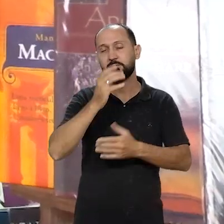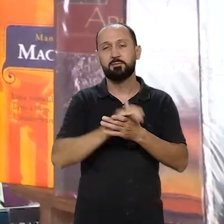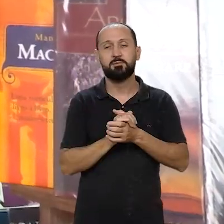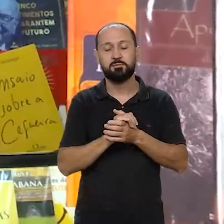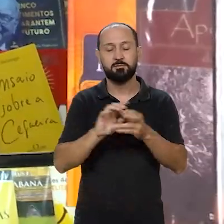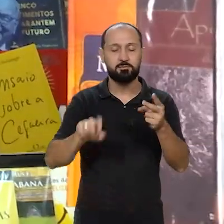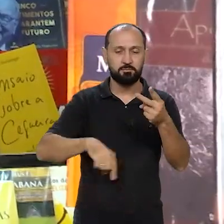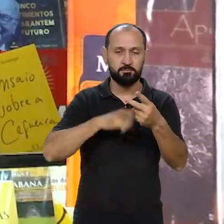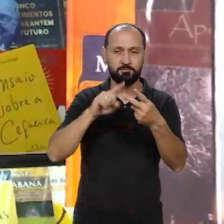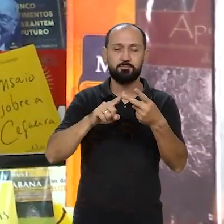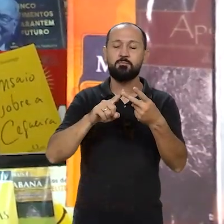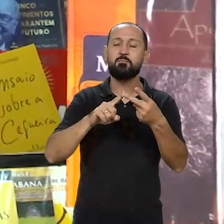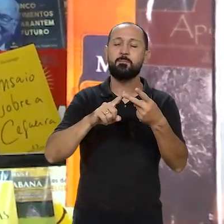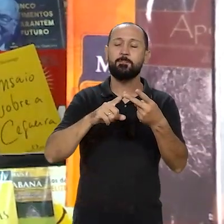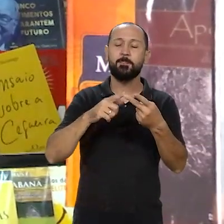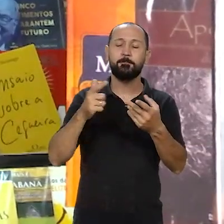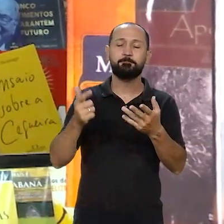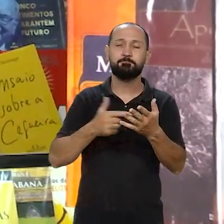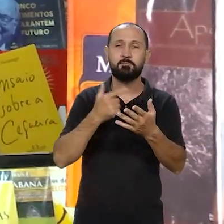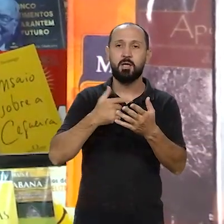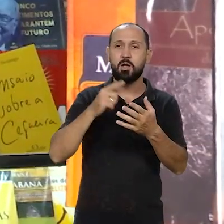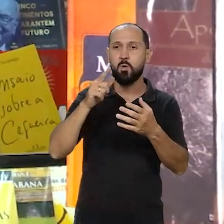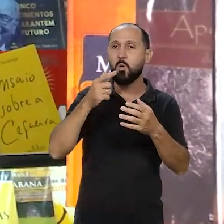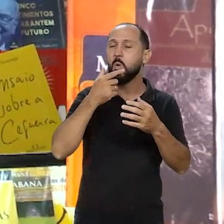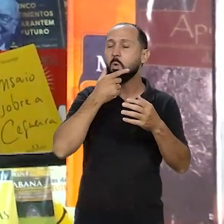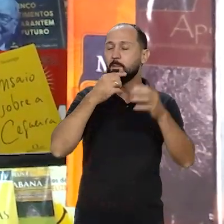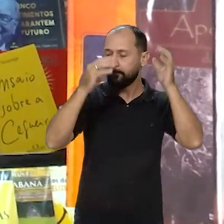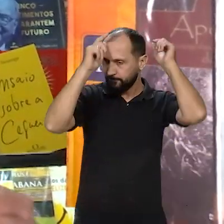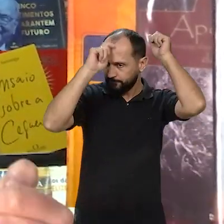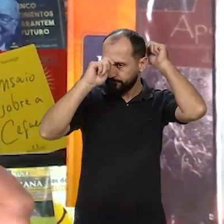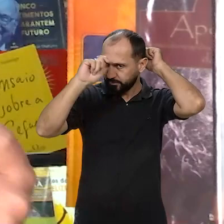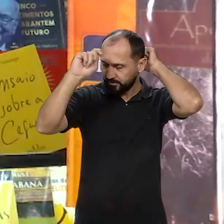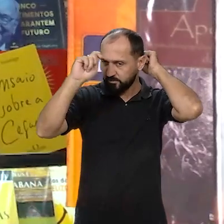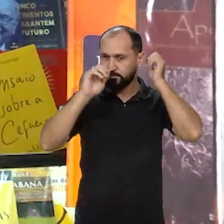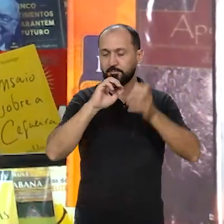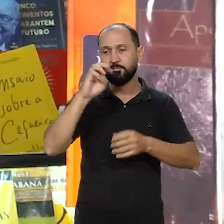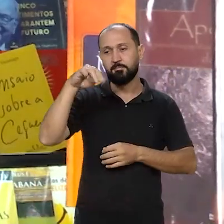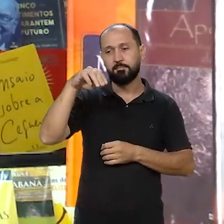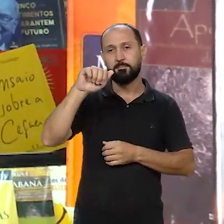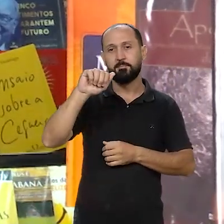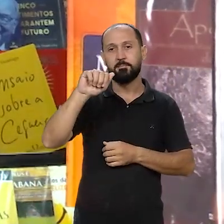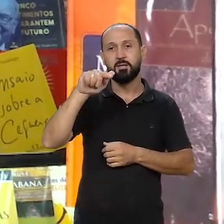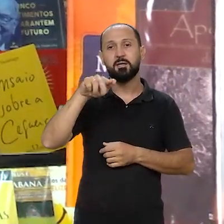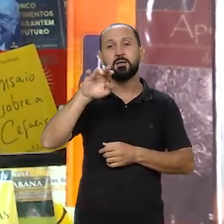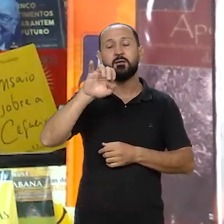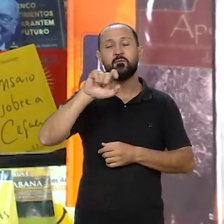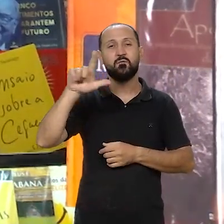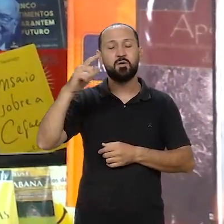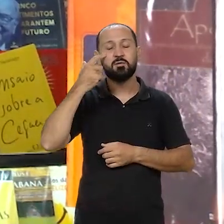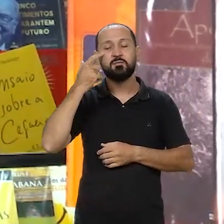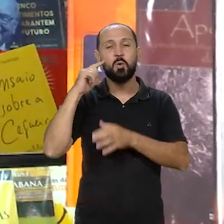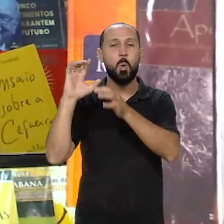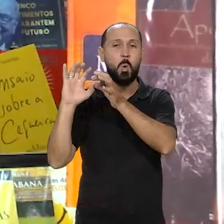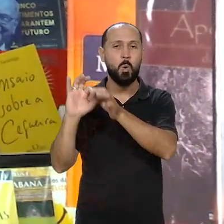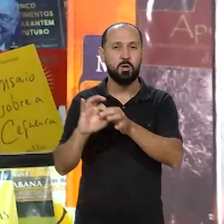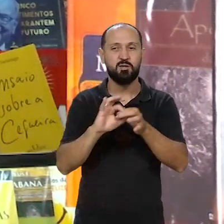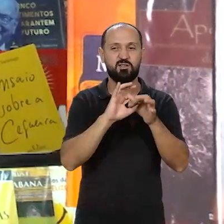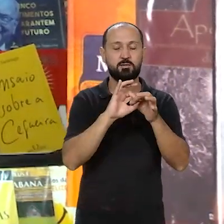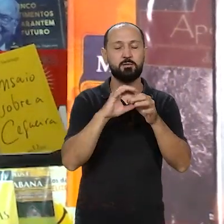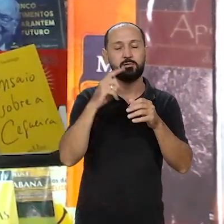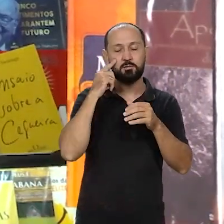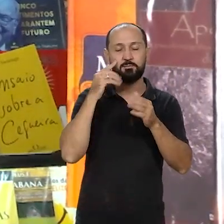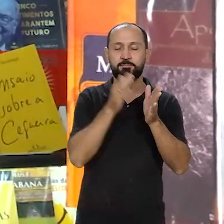é lindo. E o outro livro, que foi um dos mais lidos, é O Príncipe. O Príncipe, de Maquiavel, a gente tem que ver o contexto